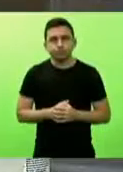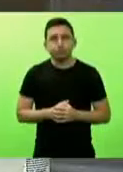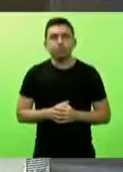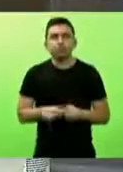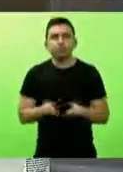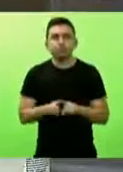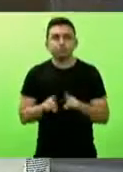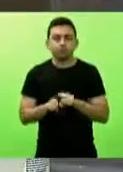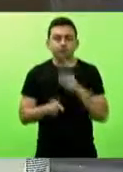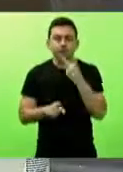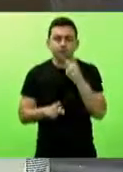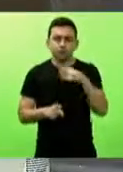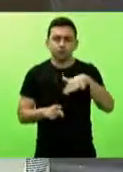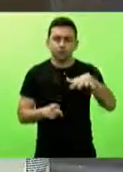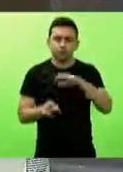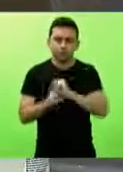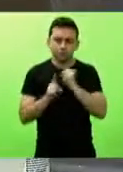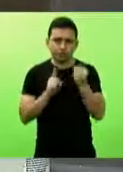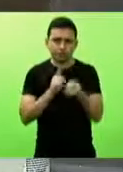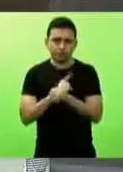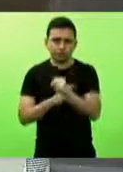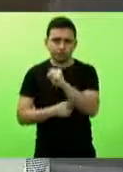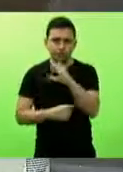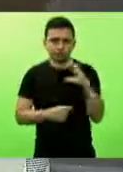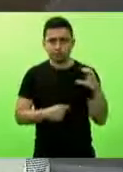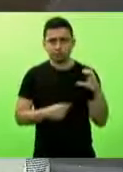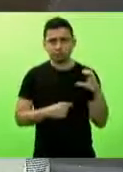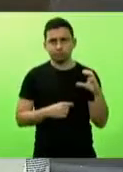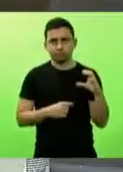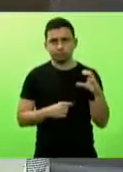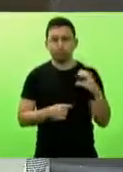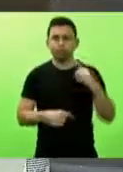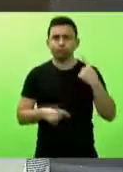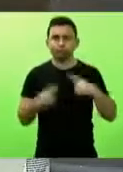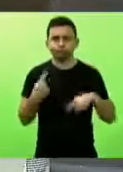Dizer à sociedade catarinense que